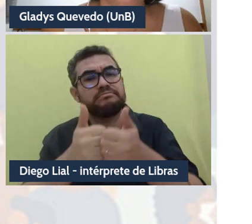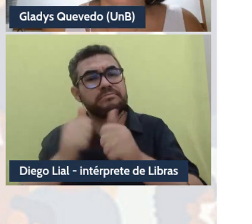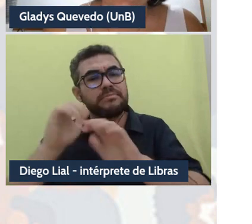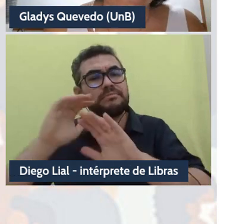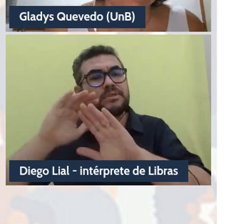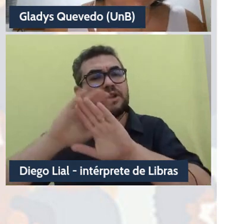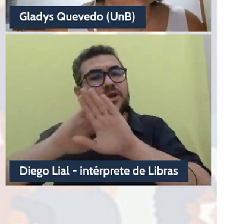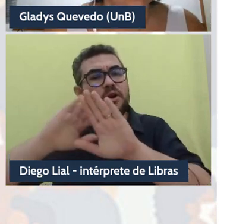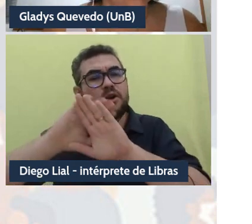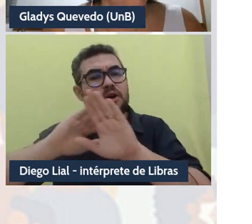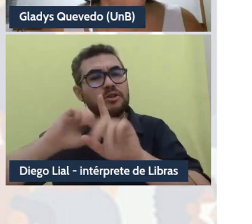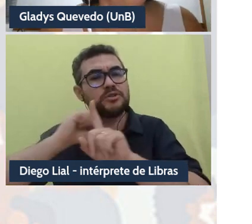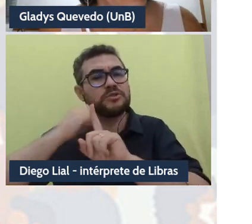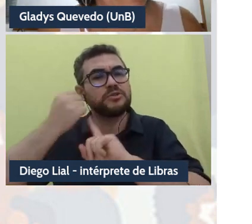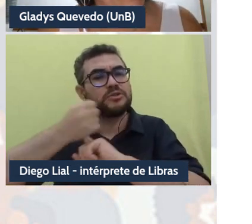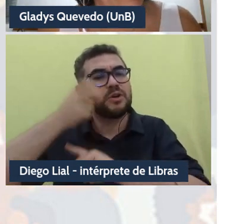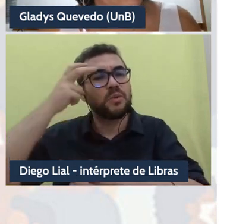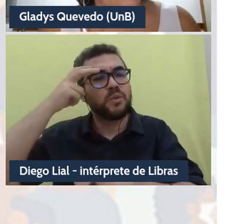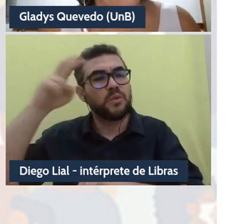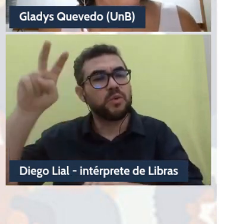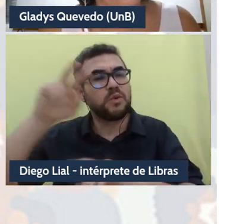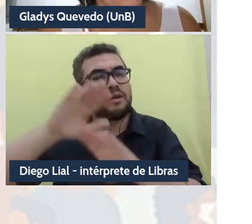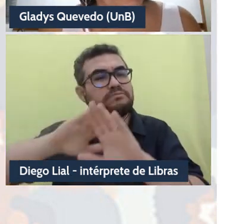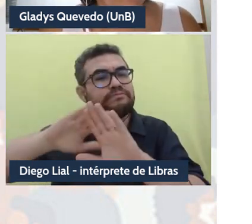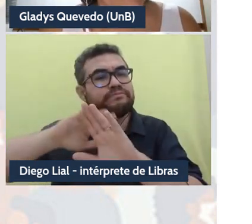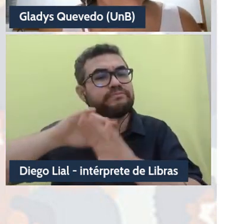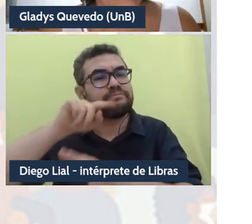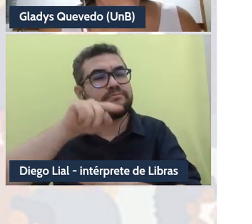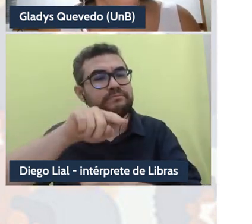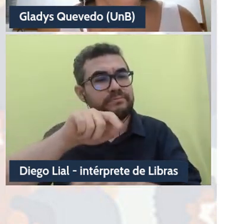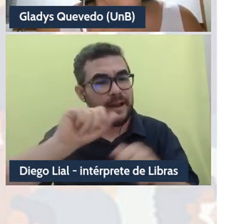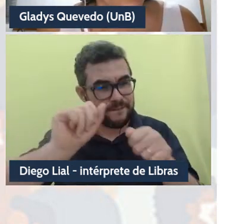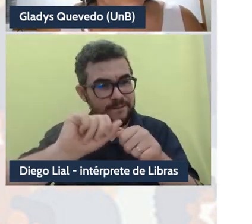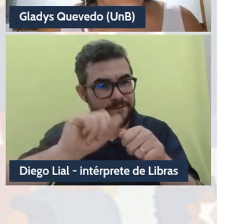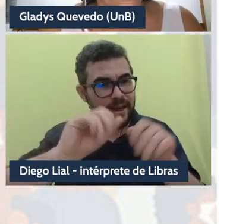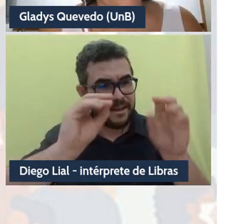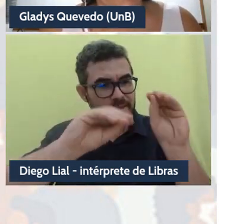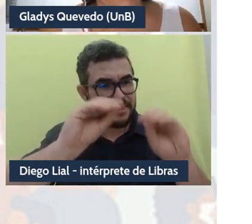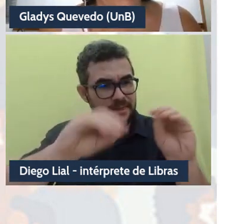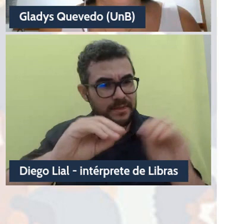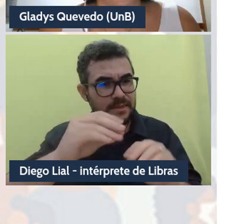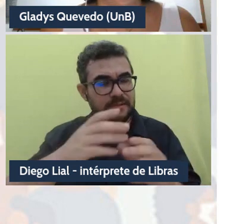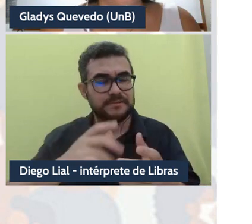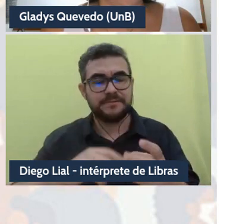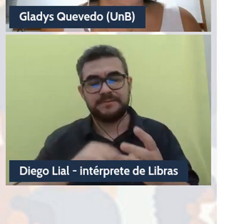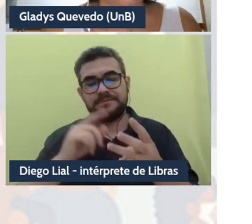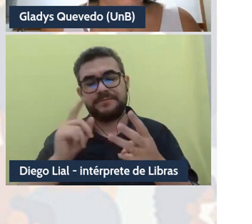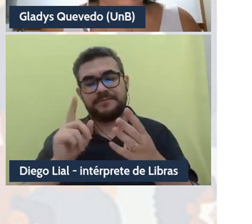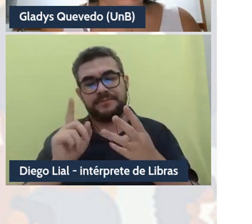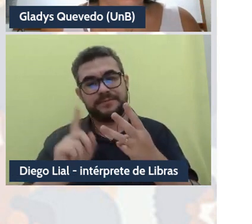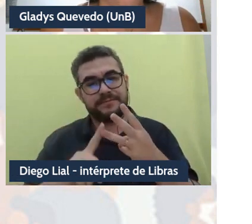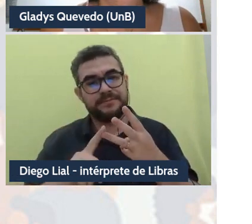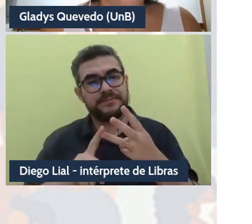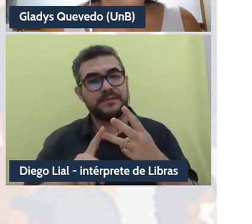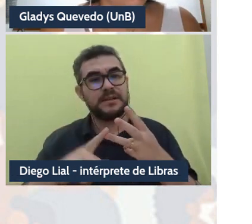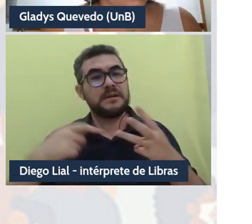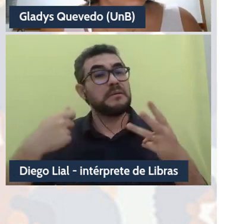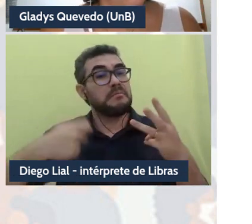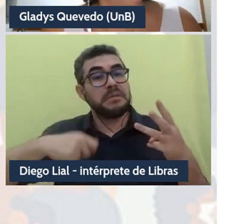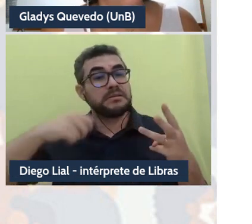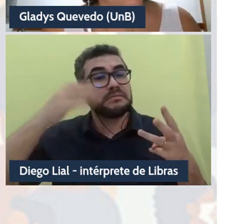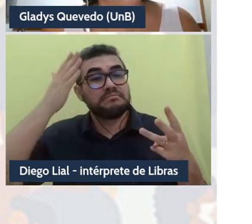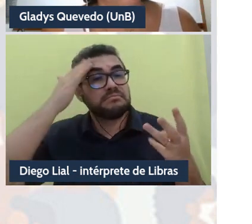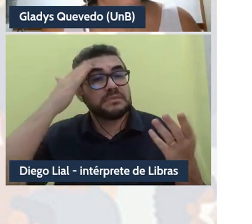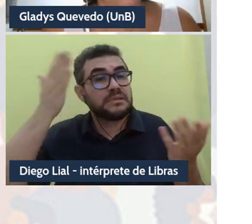que está por trás daquela elaboração, daquela proposta, daquele construto. A gente precisa saber o que vai fazer